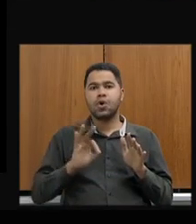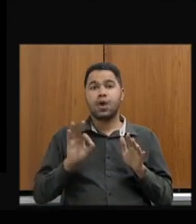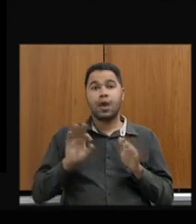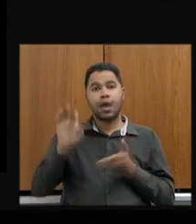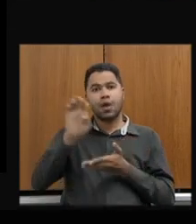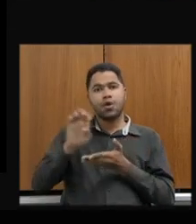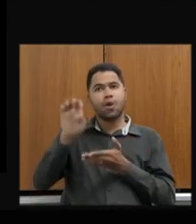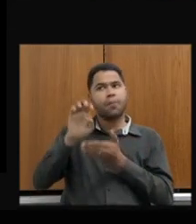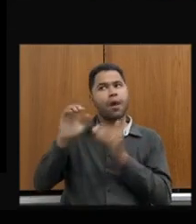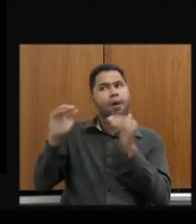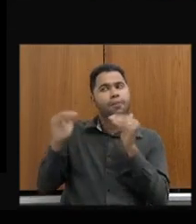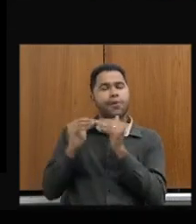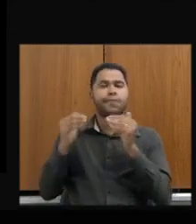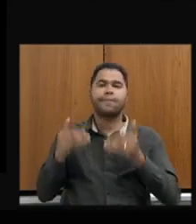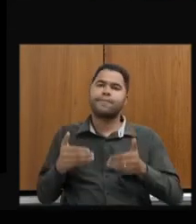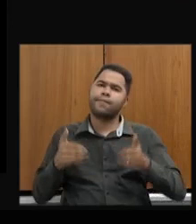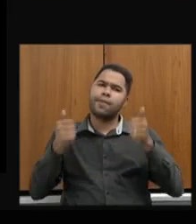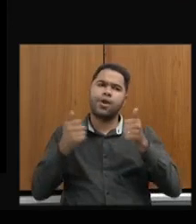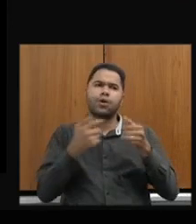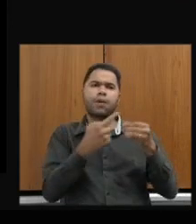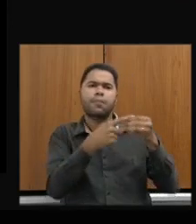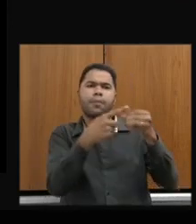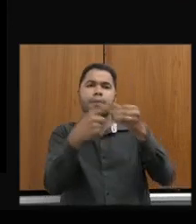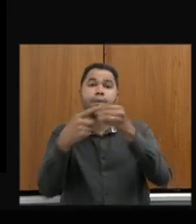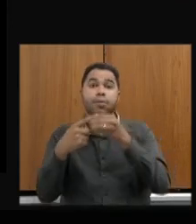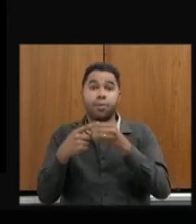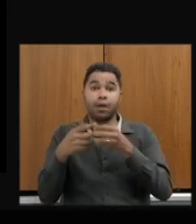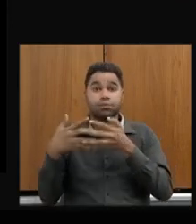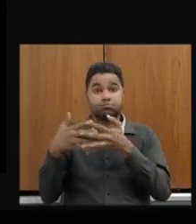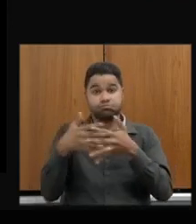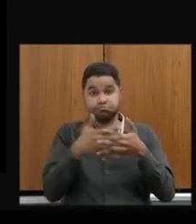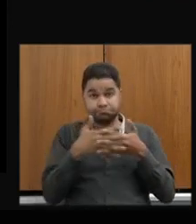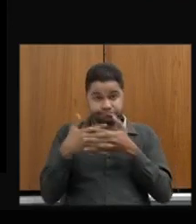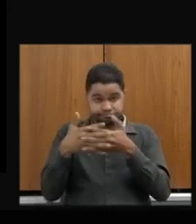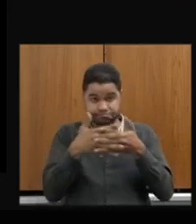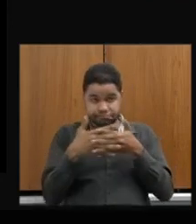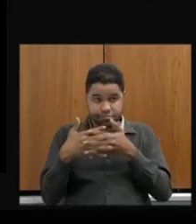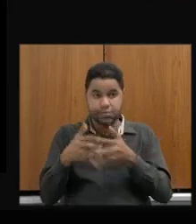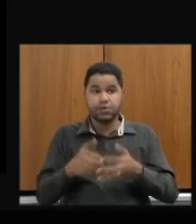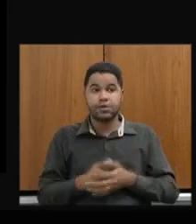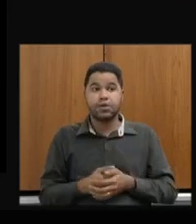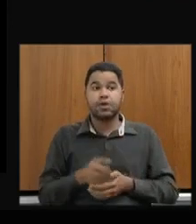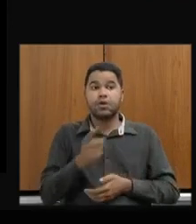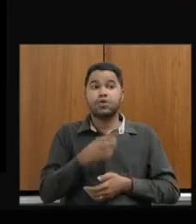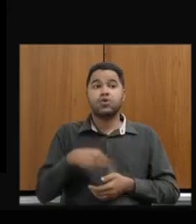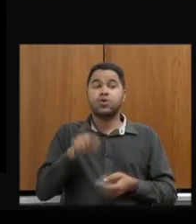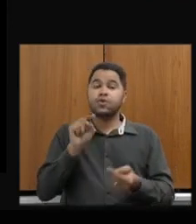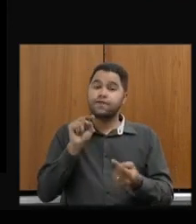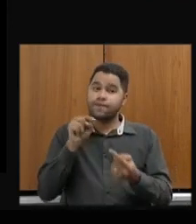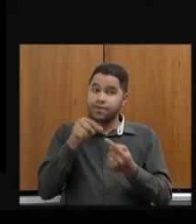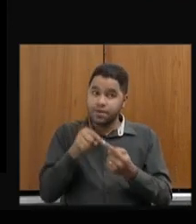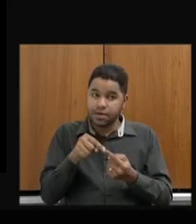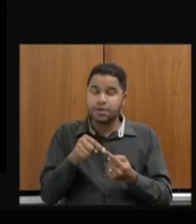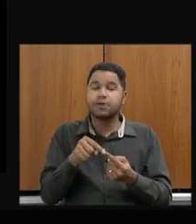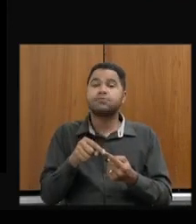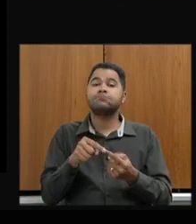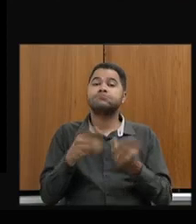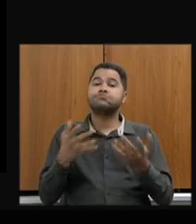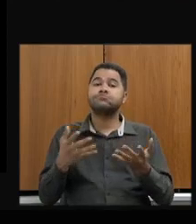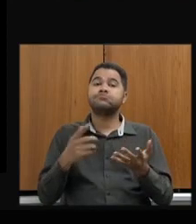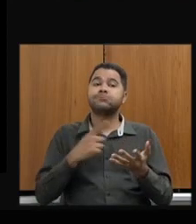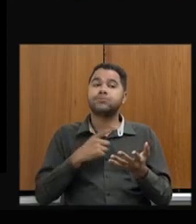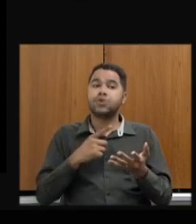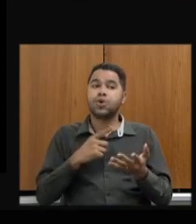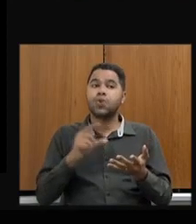europeias e muito melhor do que muitas cidades dos Estados Unidos Então a nossa finalidade é a nossa meta é que a gente